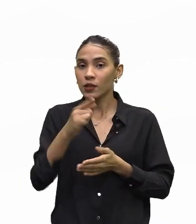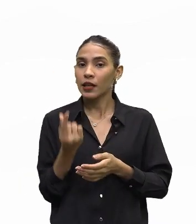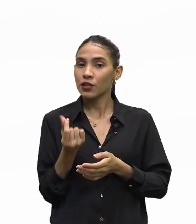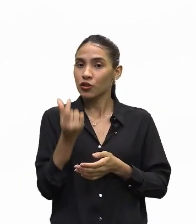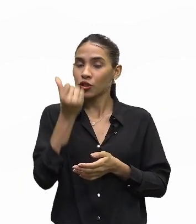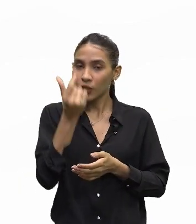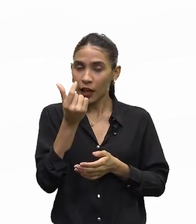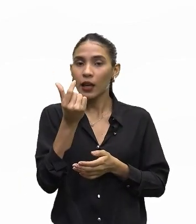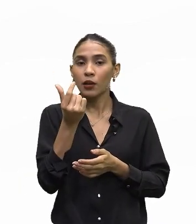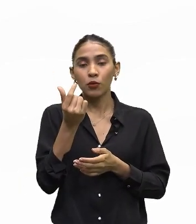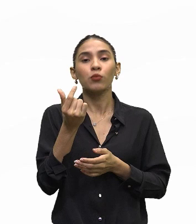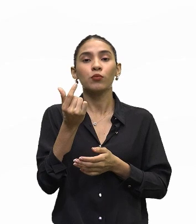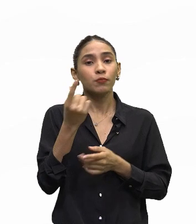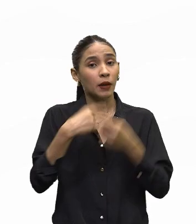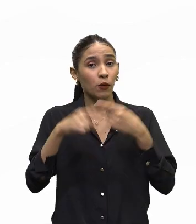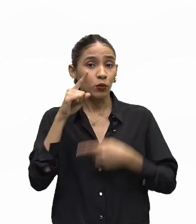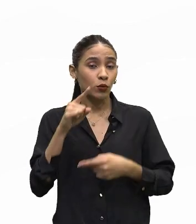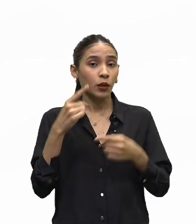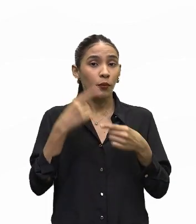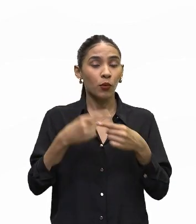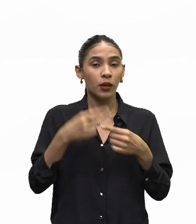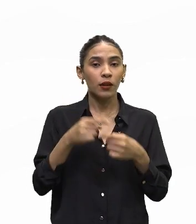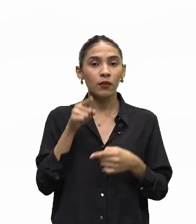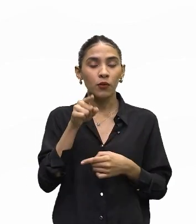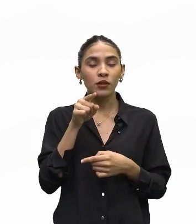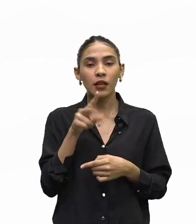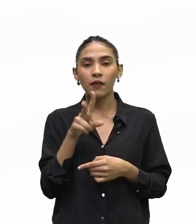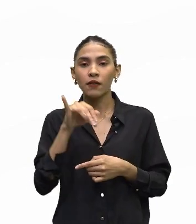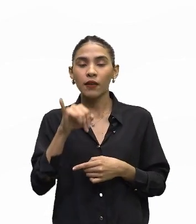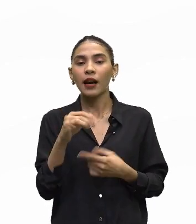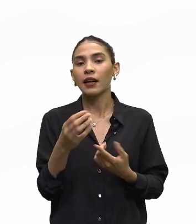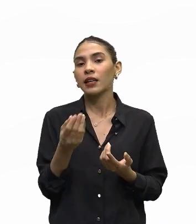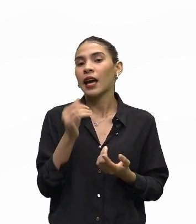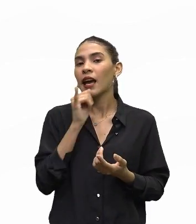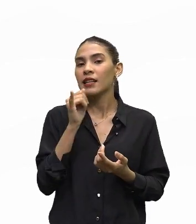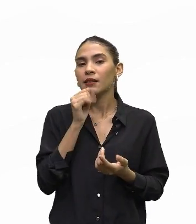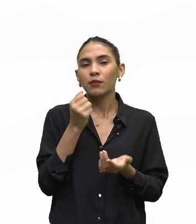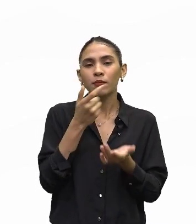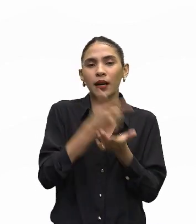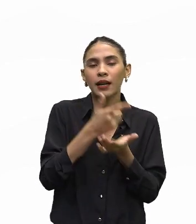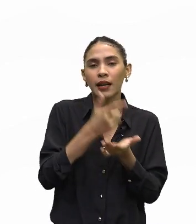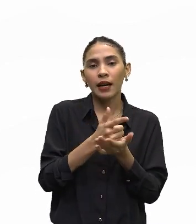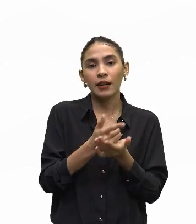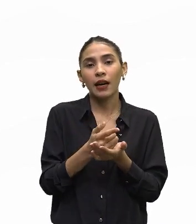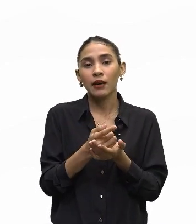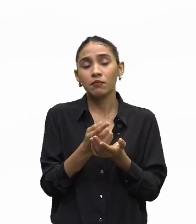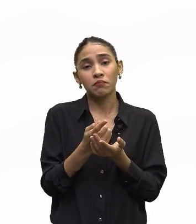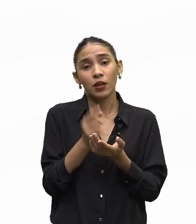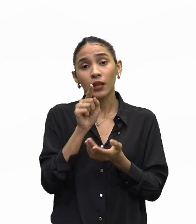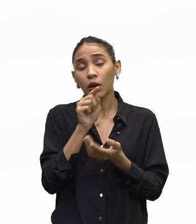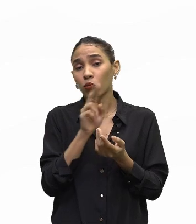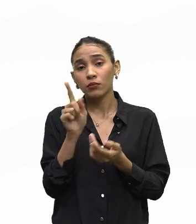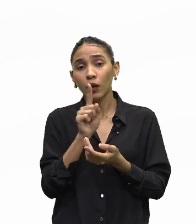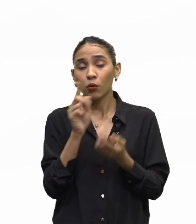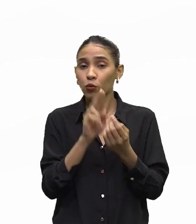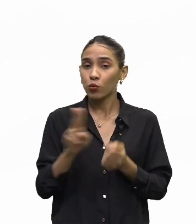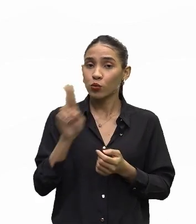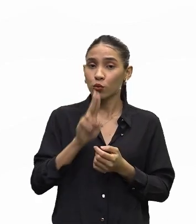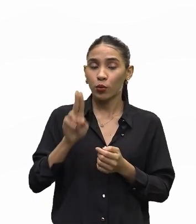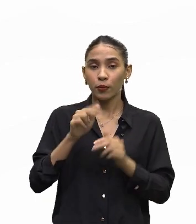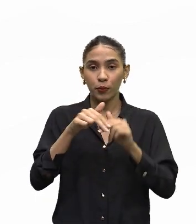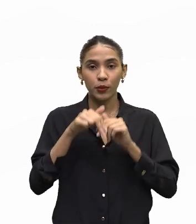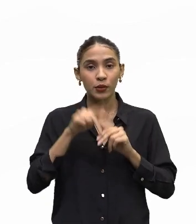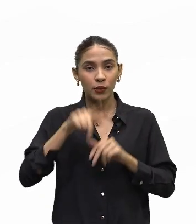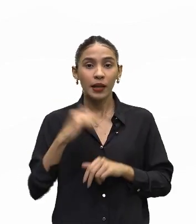você vai deixar de usar um dinheiro que você pagaria por uma coisa que você não utilizou. Então, por isso é muito importante